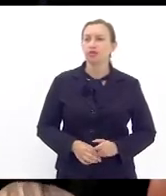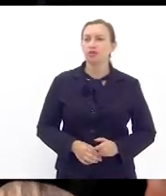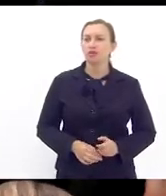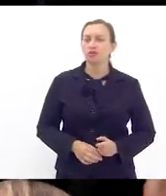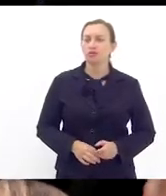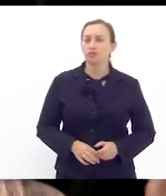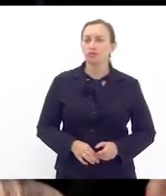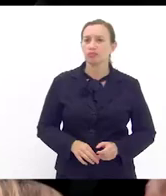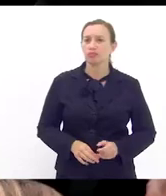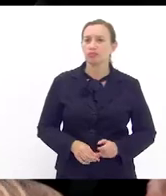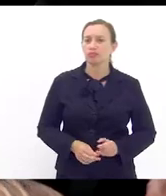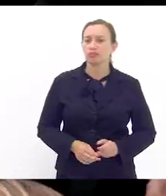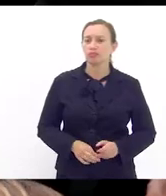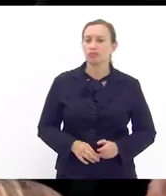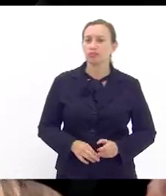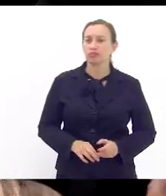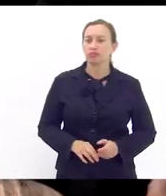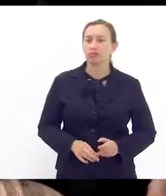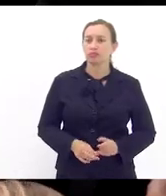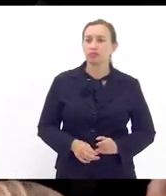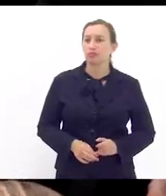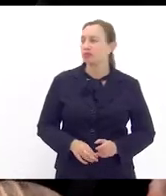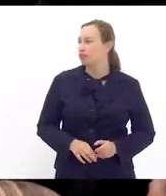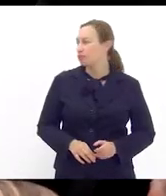Qual o nome da senhora